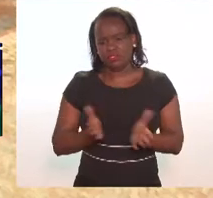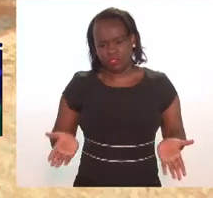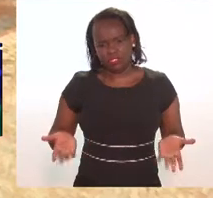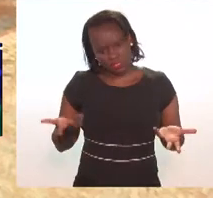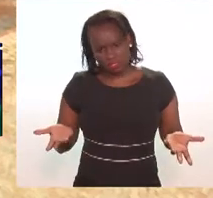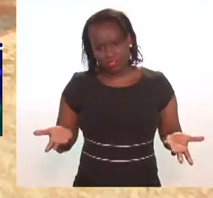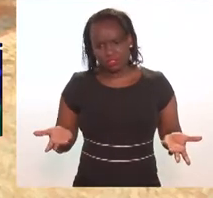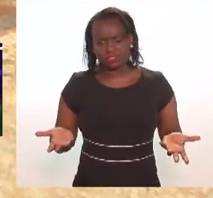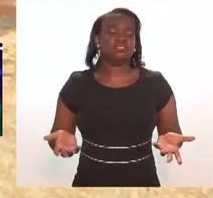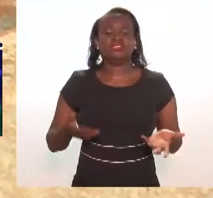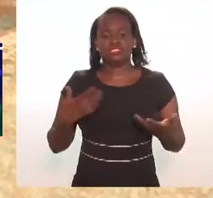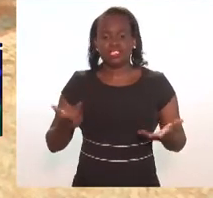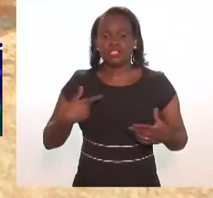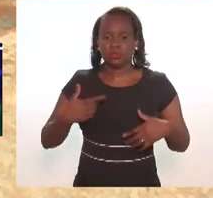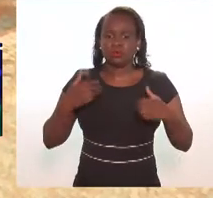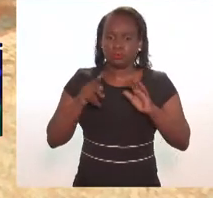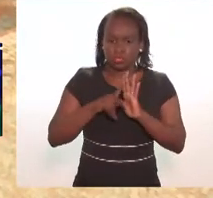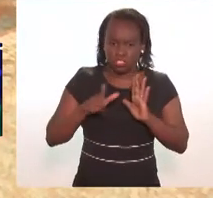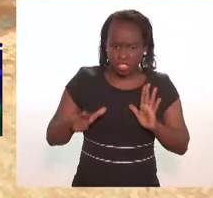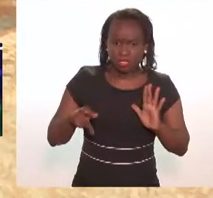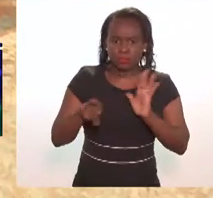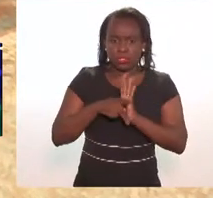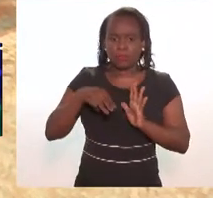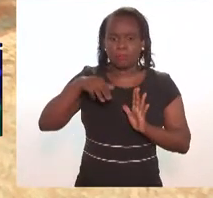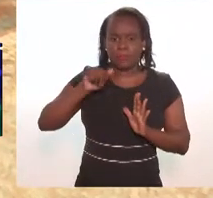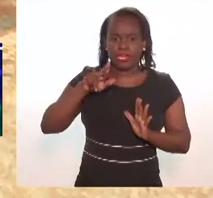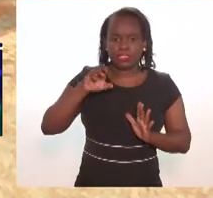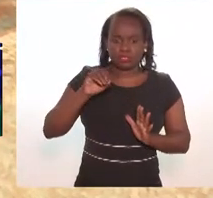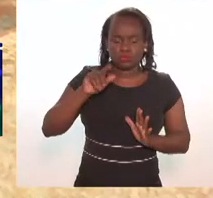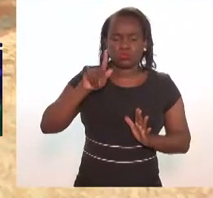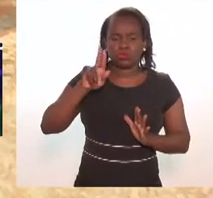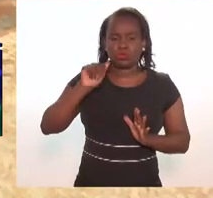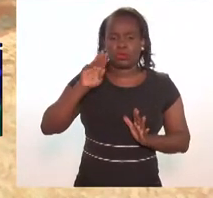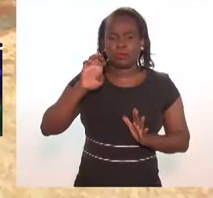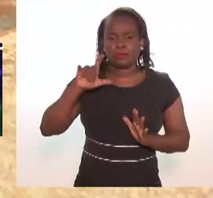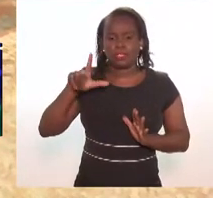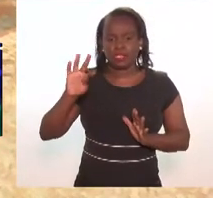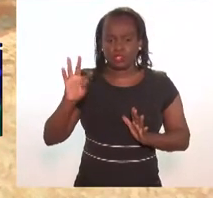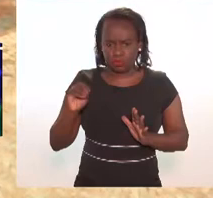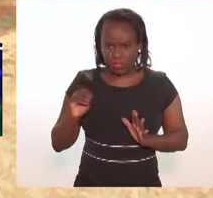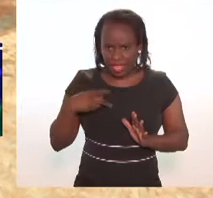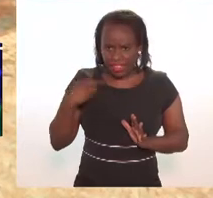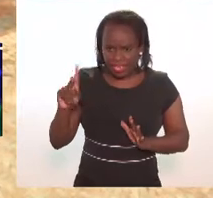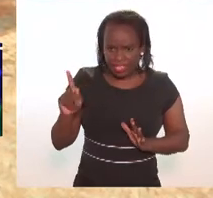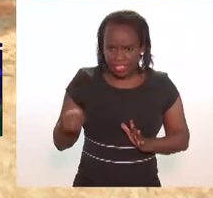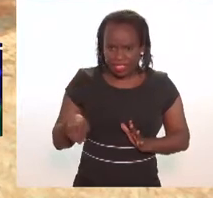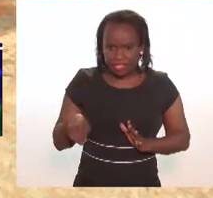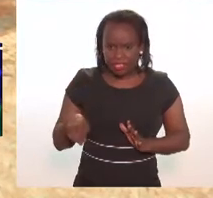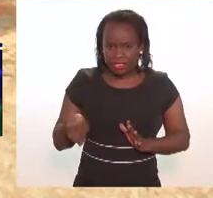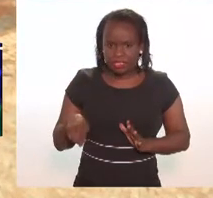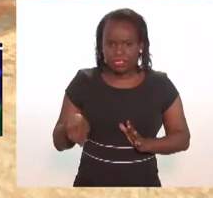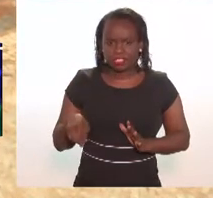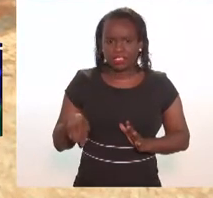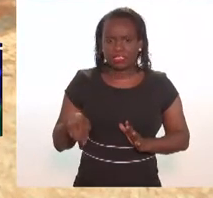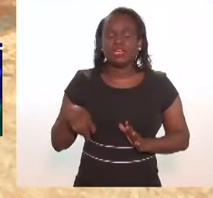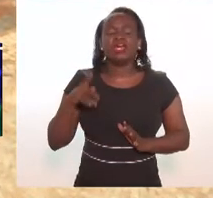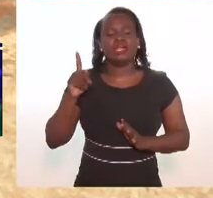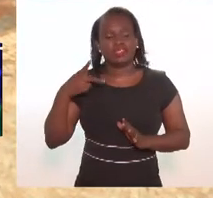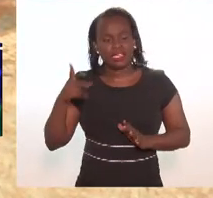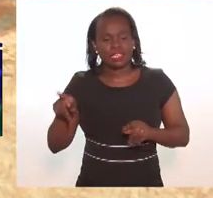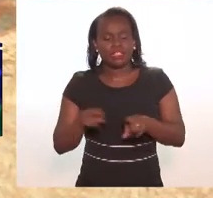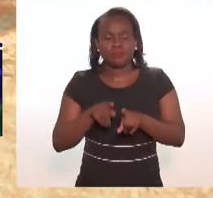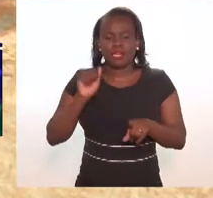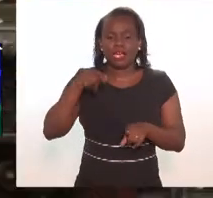não é? Sou a favor do projeto do Márcio Gobert. Queria... É dele o projeto, presidente? Dele, do